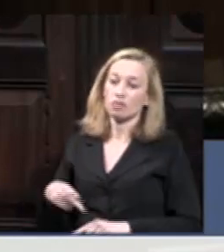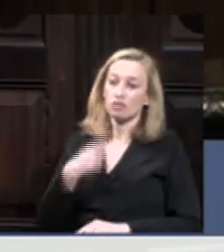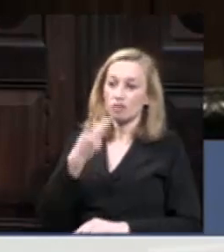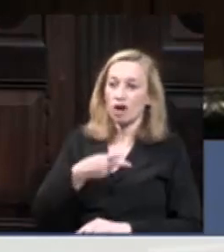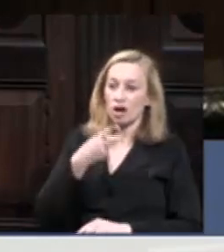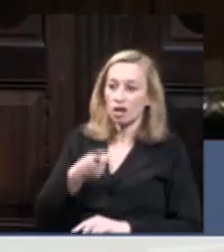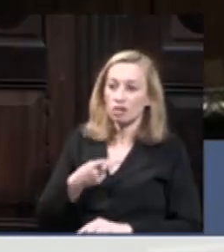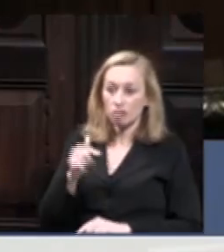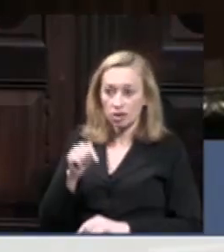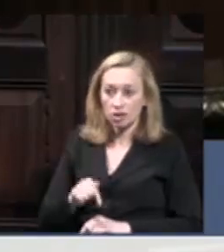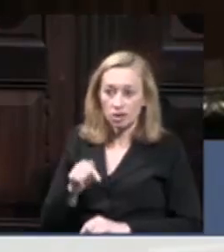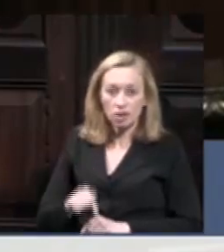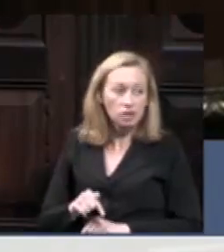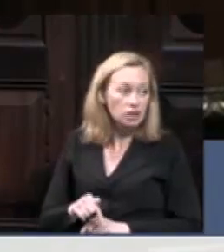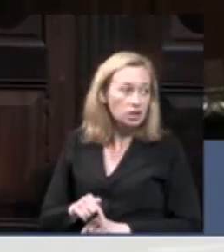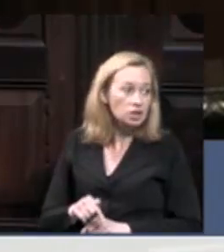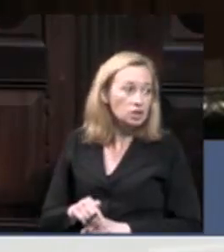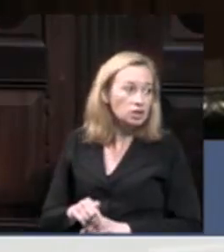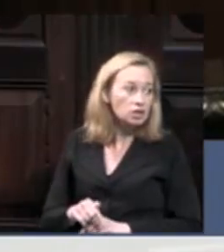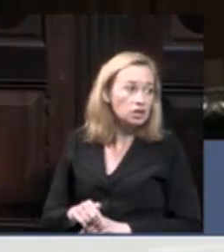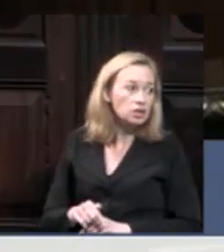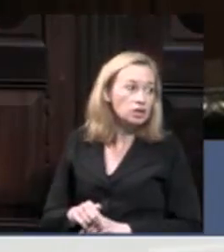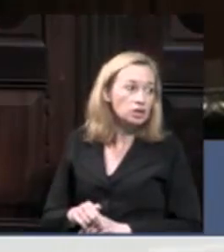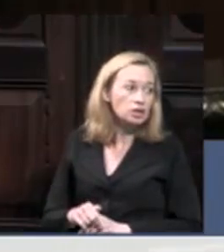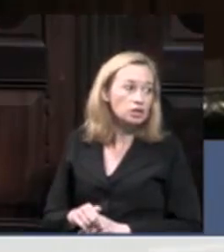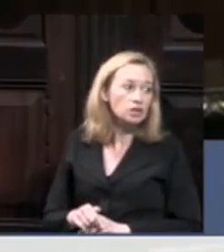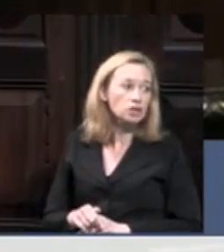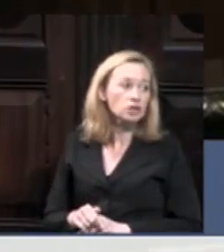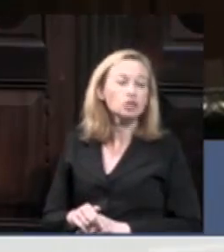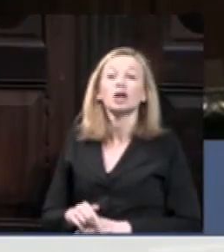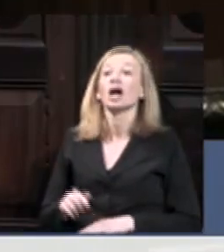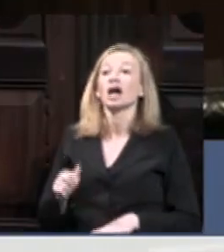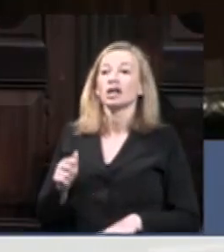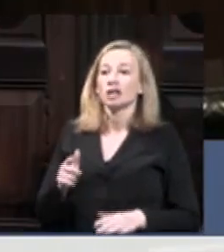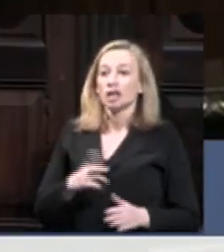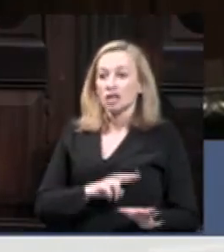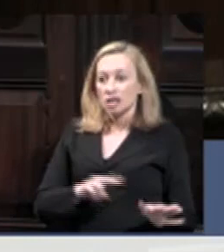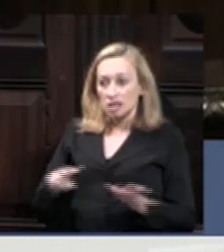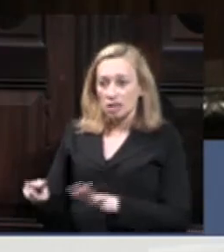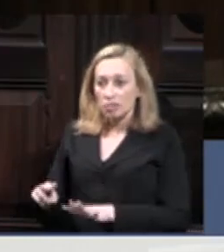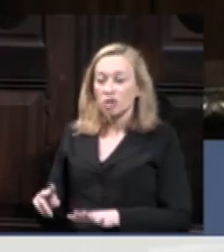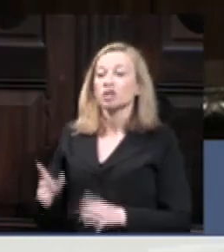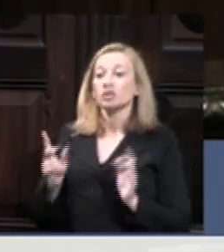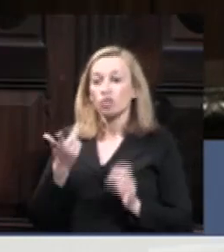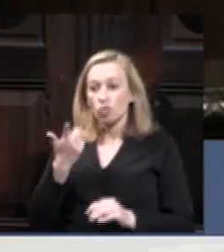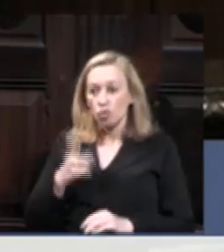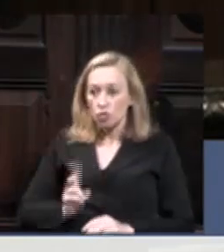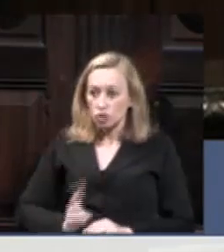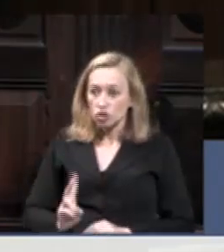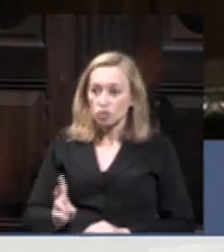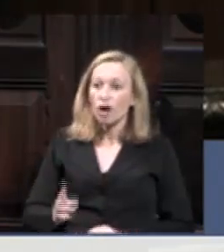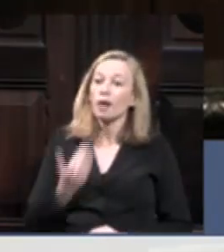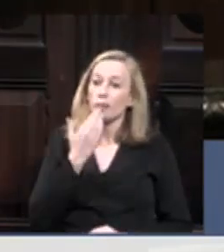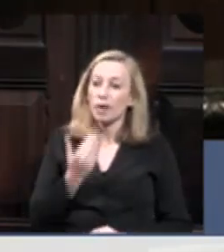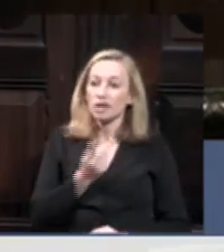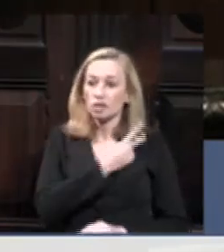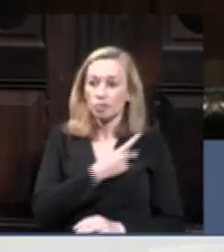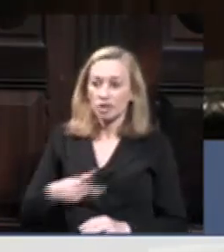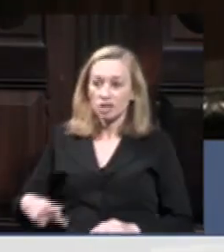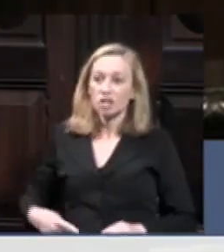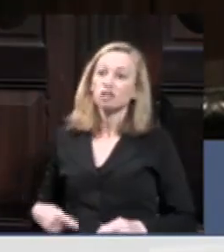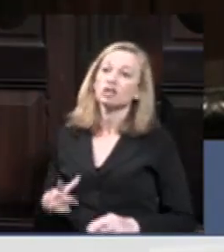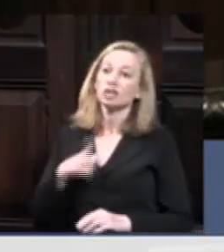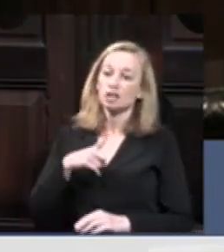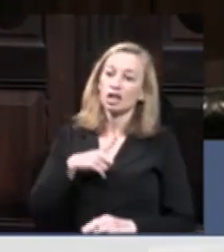essa menção, prometi ao reitor Passoni repercutir ainda nesta semana estes fatos. Peço a Vossa Excelência, que já tem